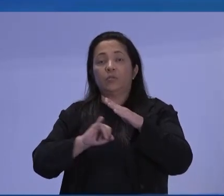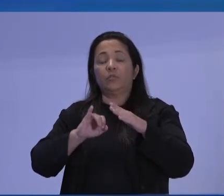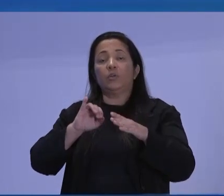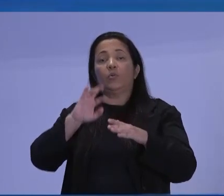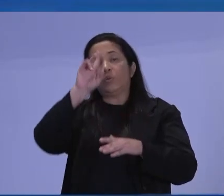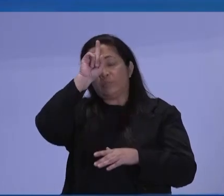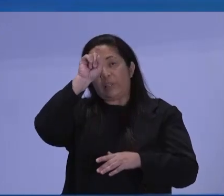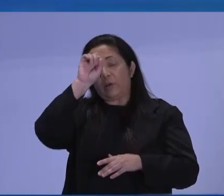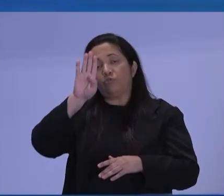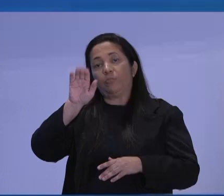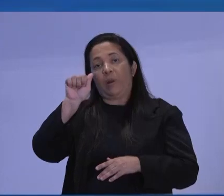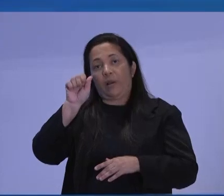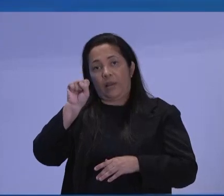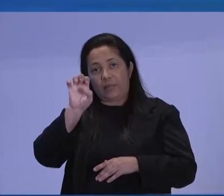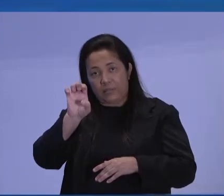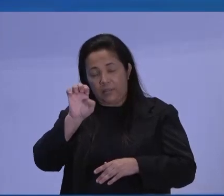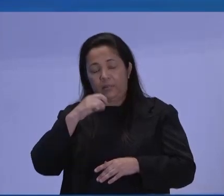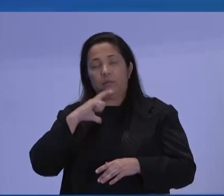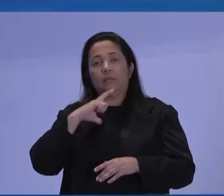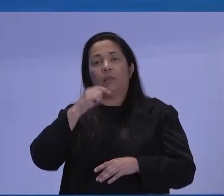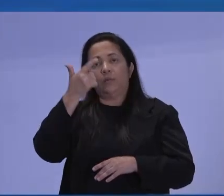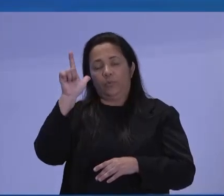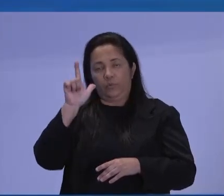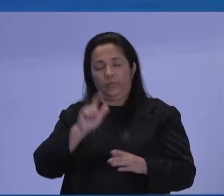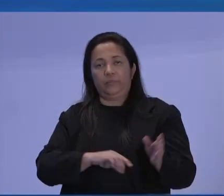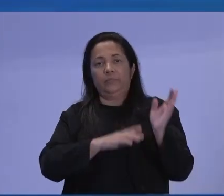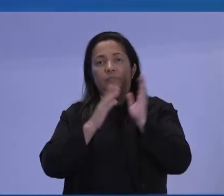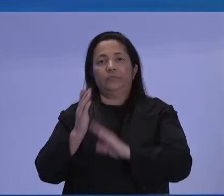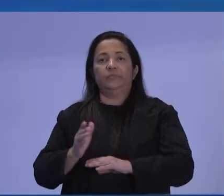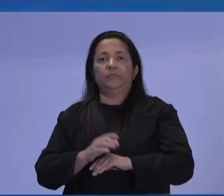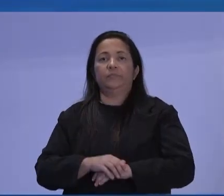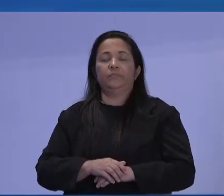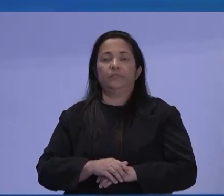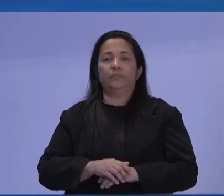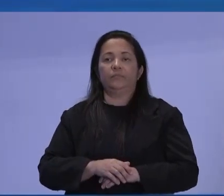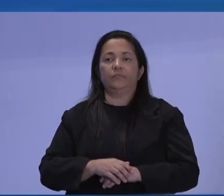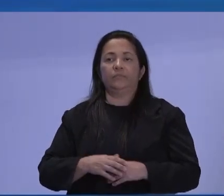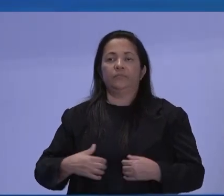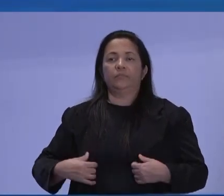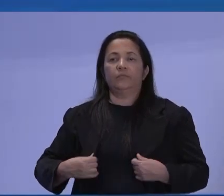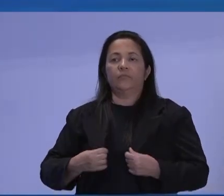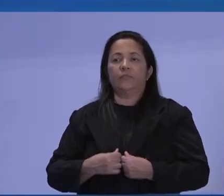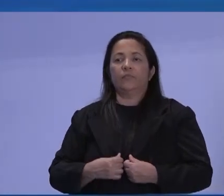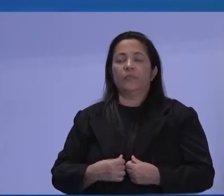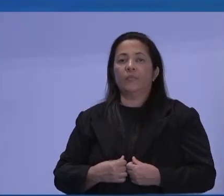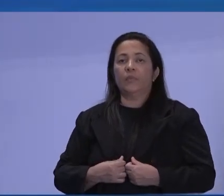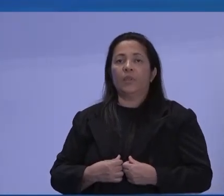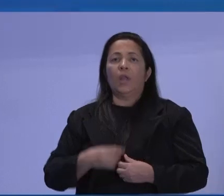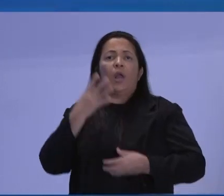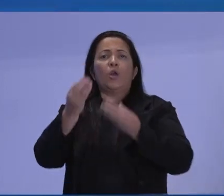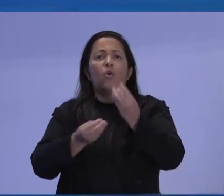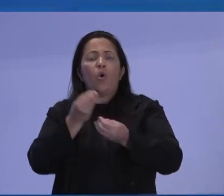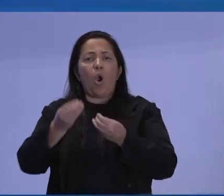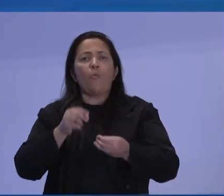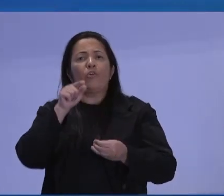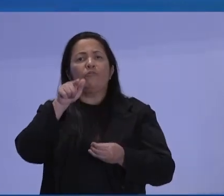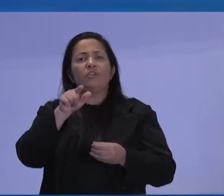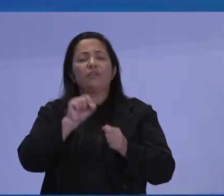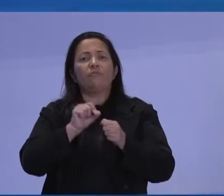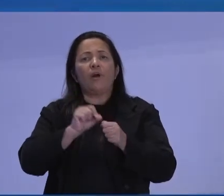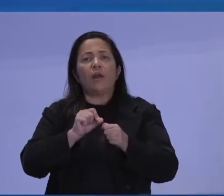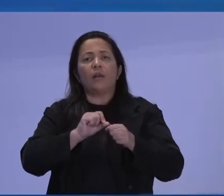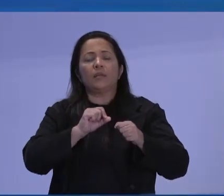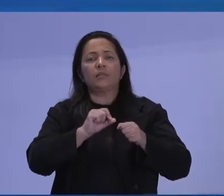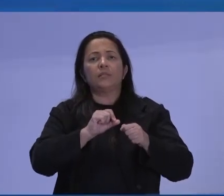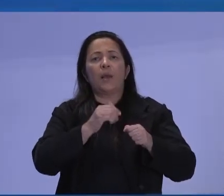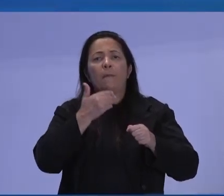Base. Então, quando e como vamos encaminhar esses pacientes, uma vez que ele